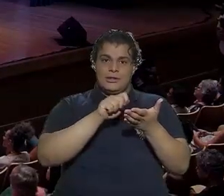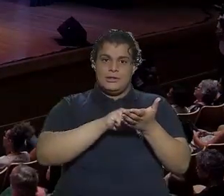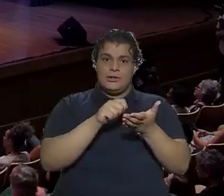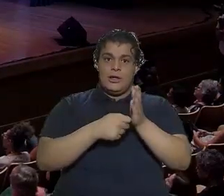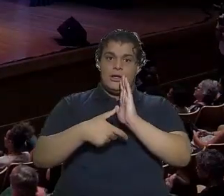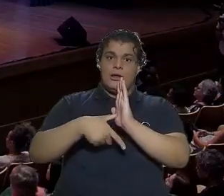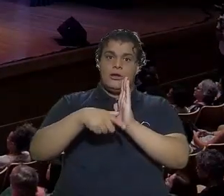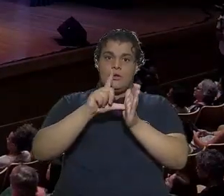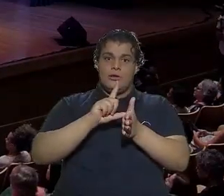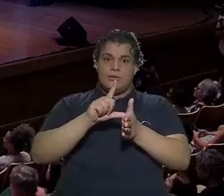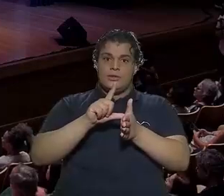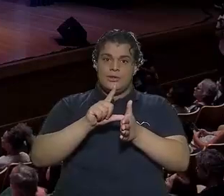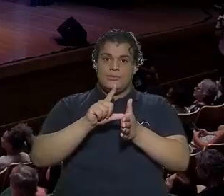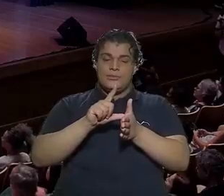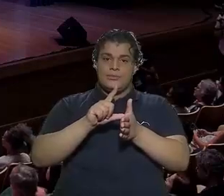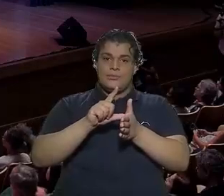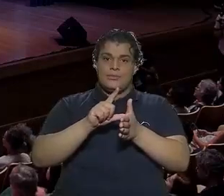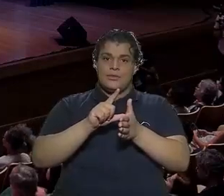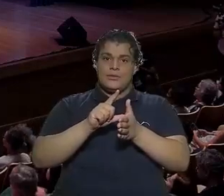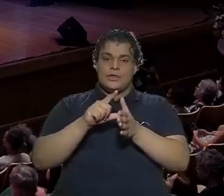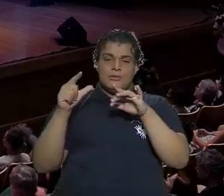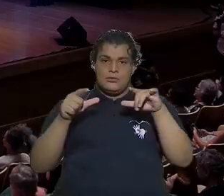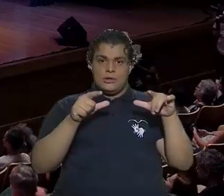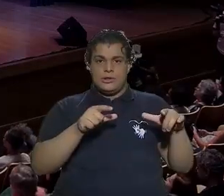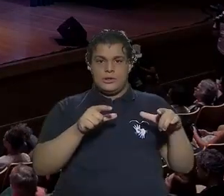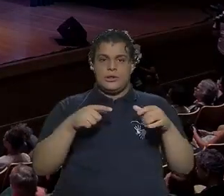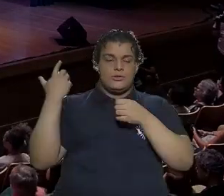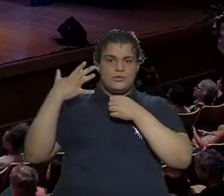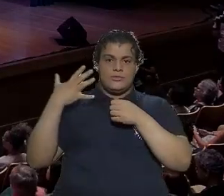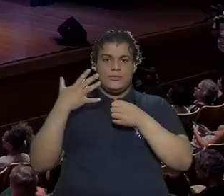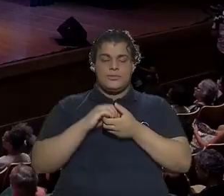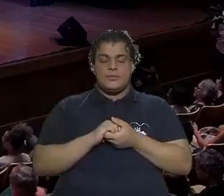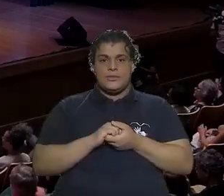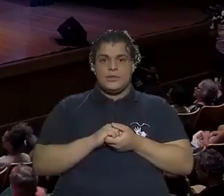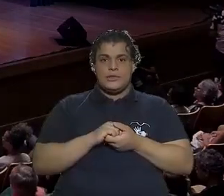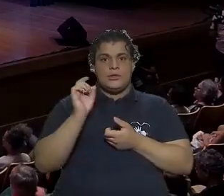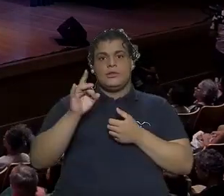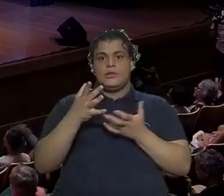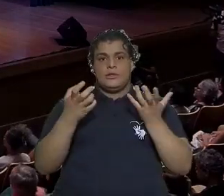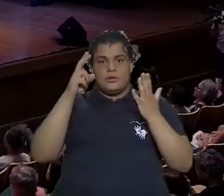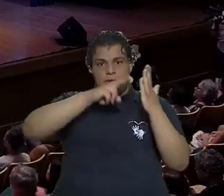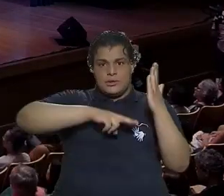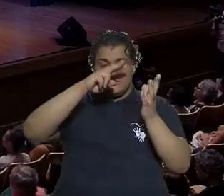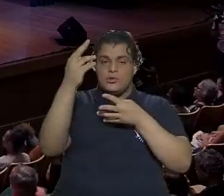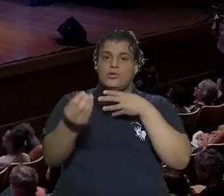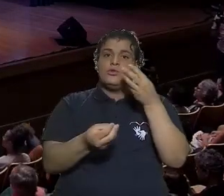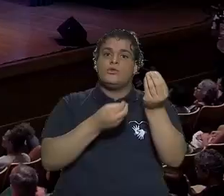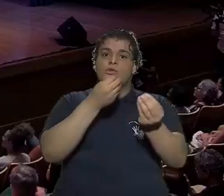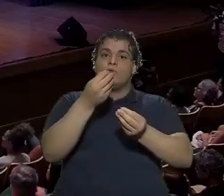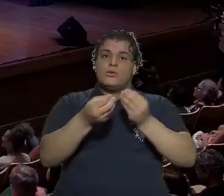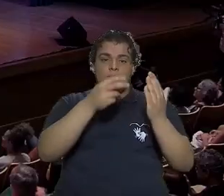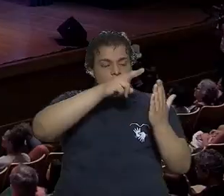numa sala aqui na oficina, no espaço oficina, e eu queria só ler para dar uma ideia muito rapidinha de como